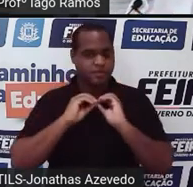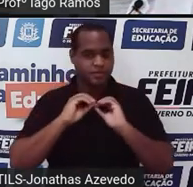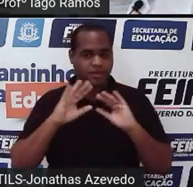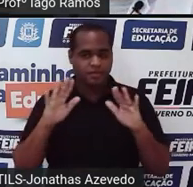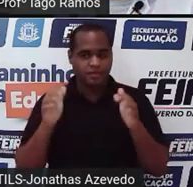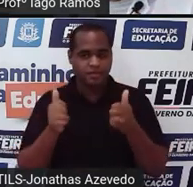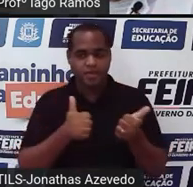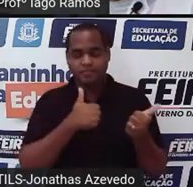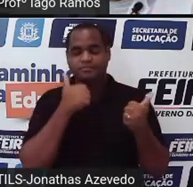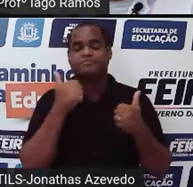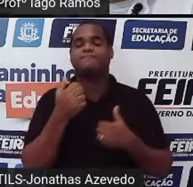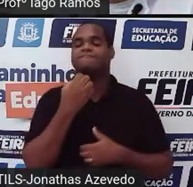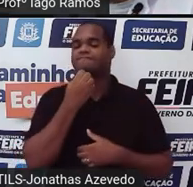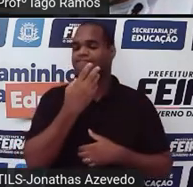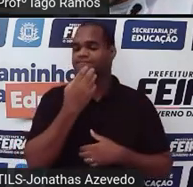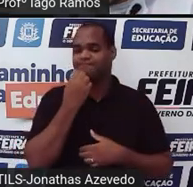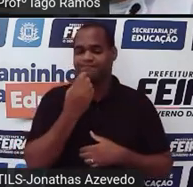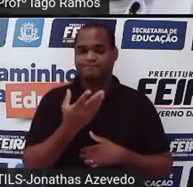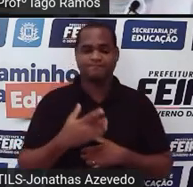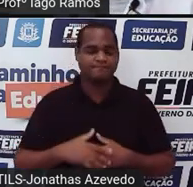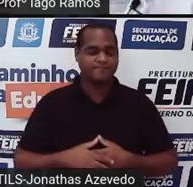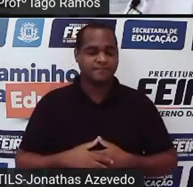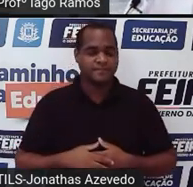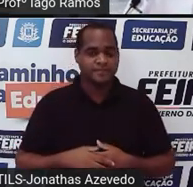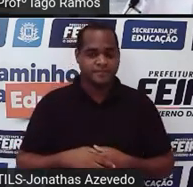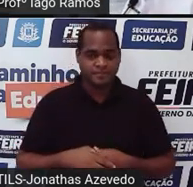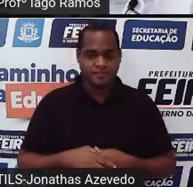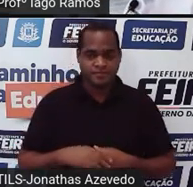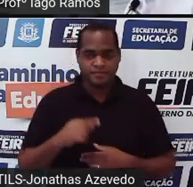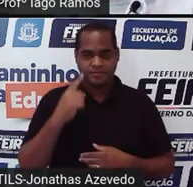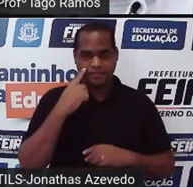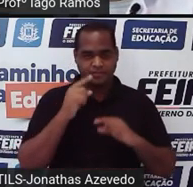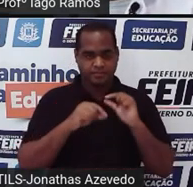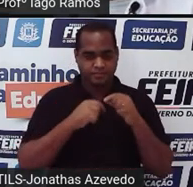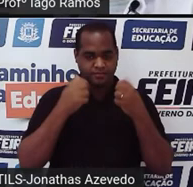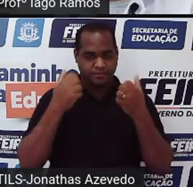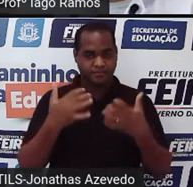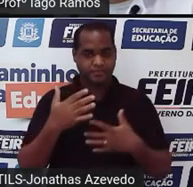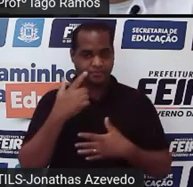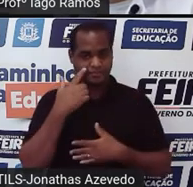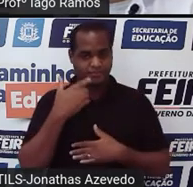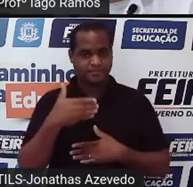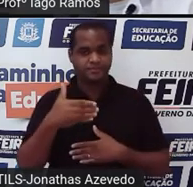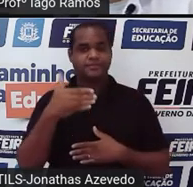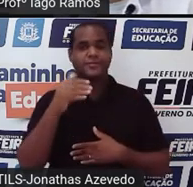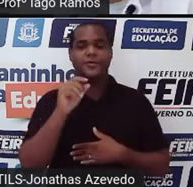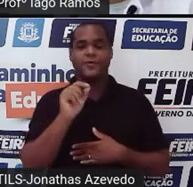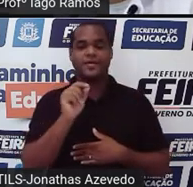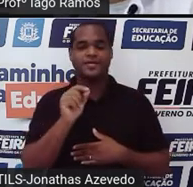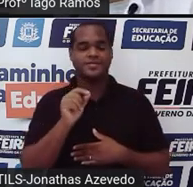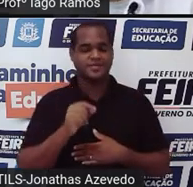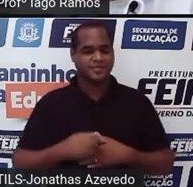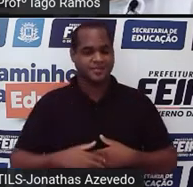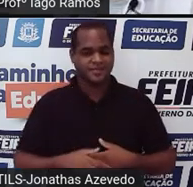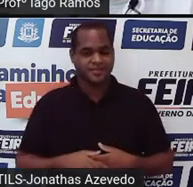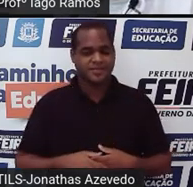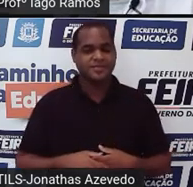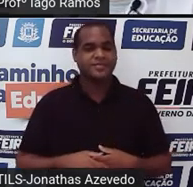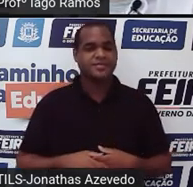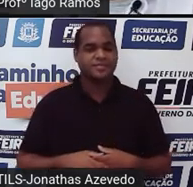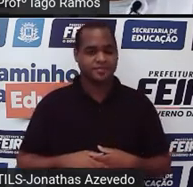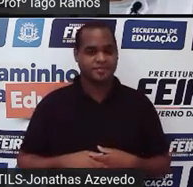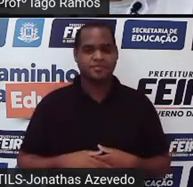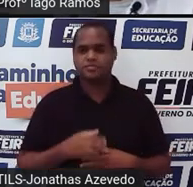tá tranquilo então olha só o que é que a gente vai ver né Por aqui é